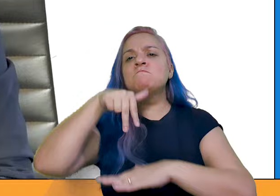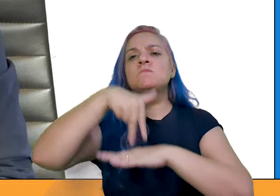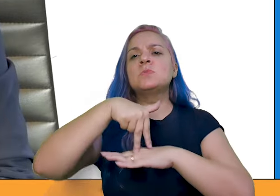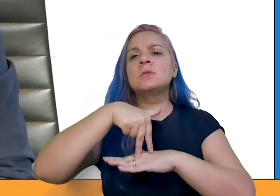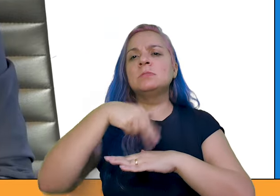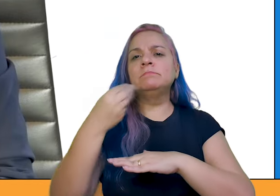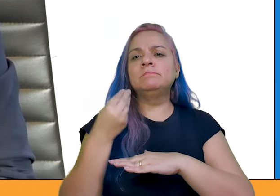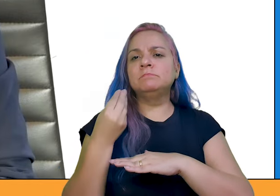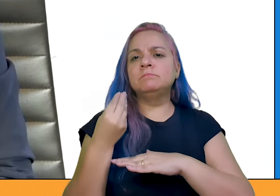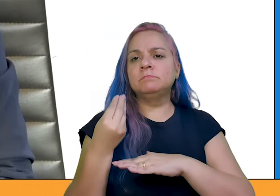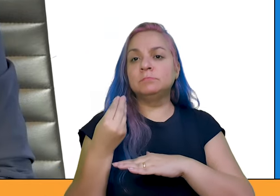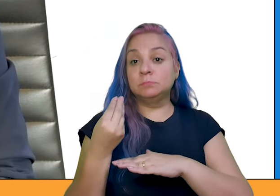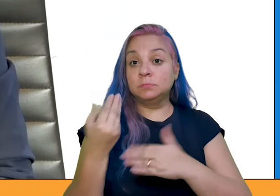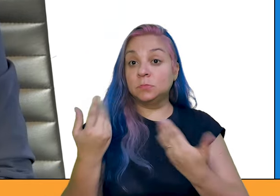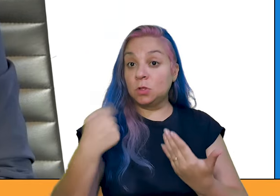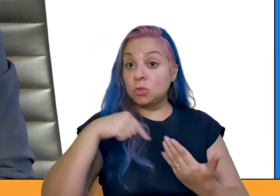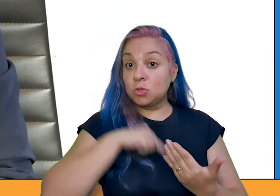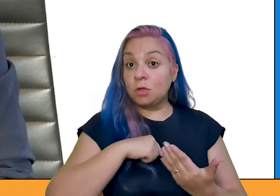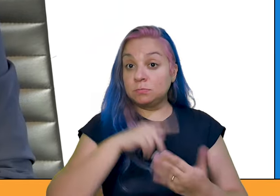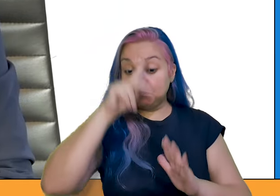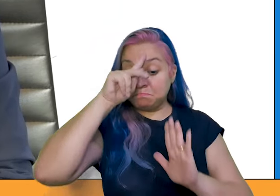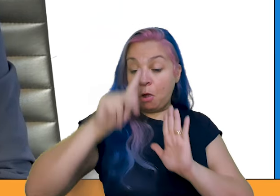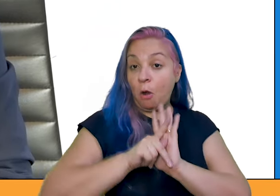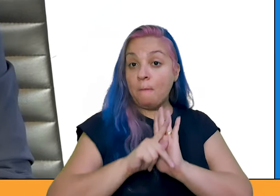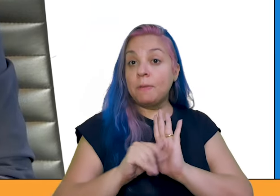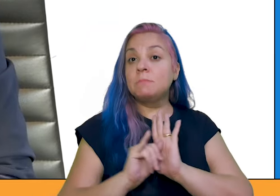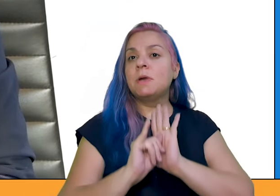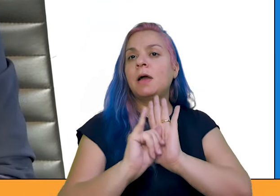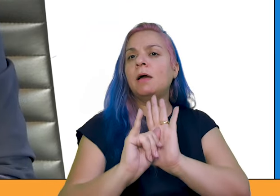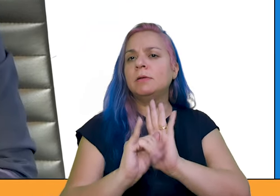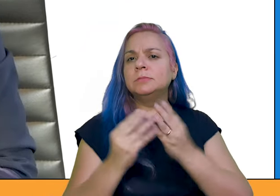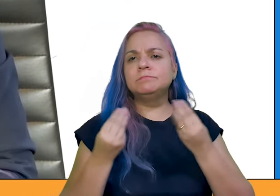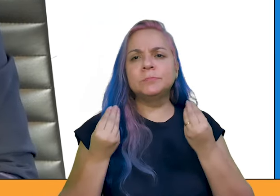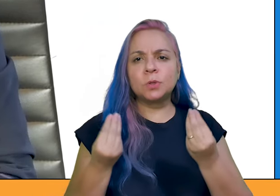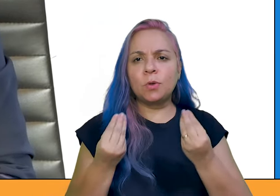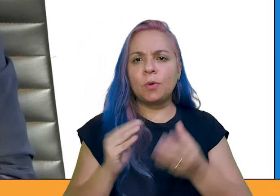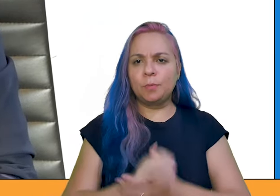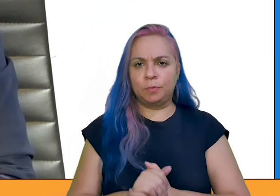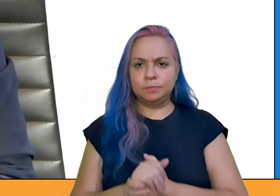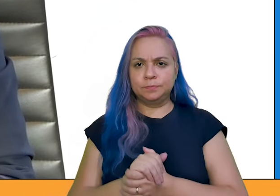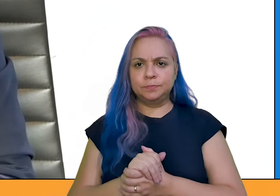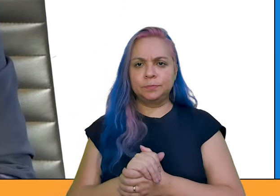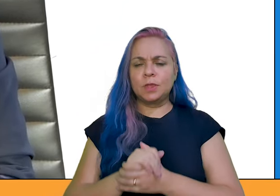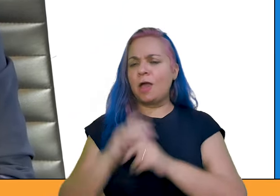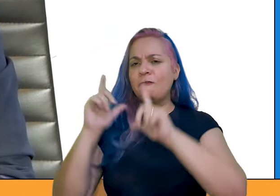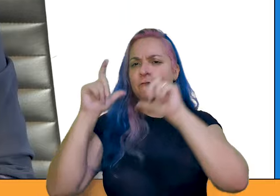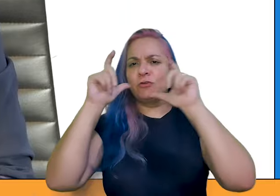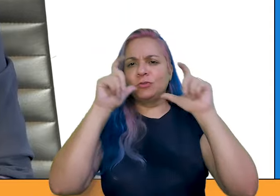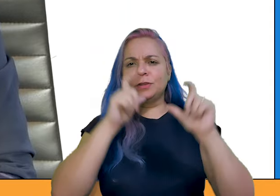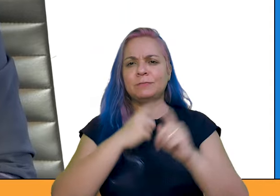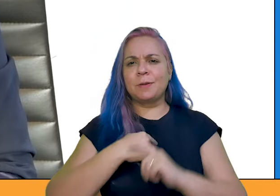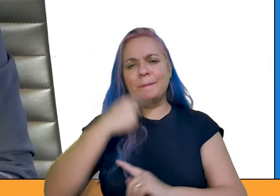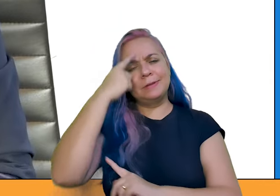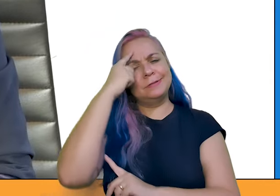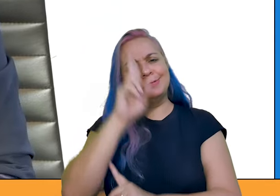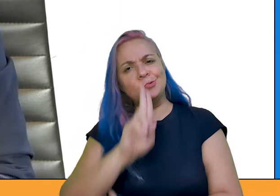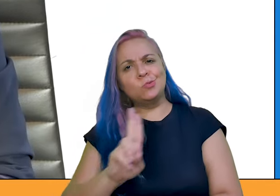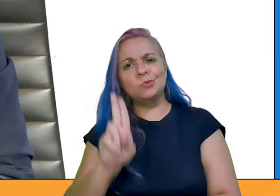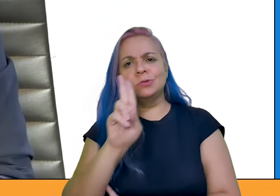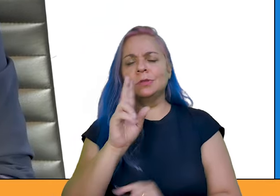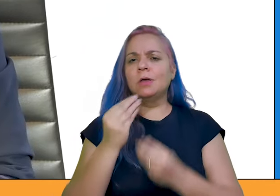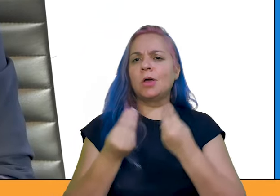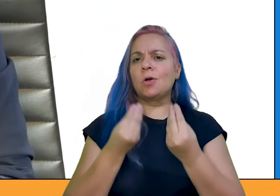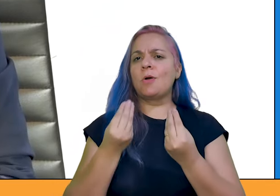de sujeito, no agenciamento, em ser agente da sua própria imagem. E como se deu esse uso da fotografia? Pensemos no